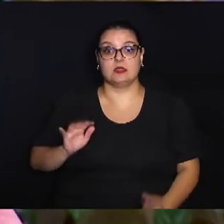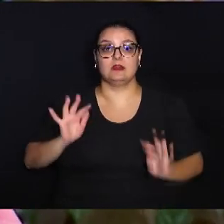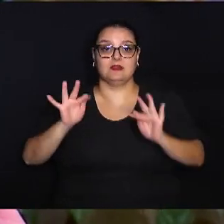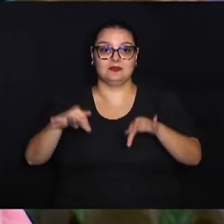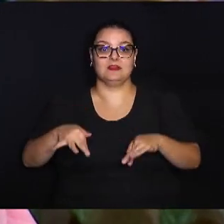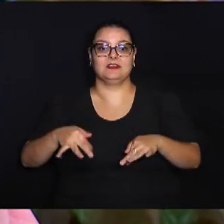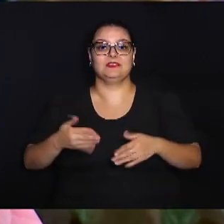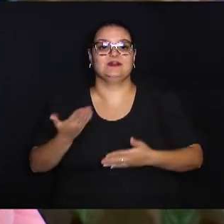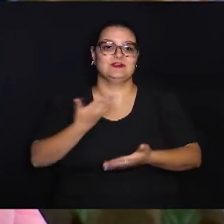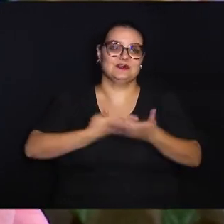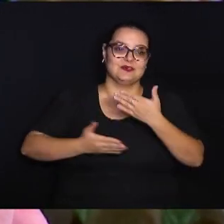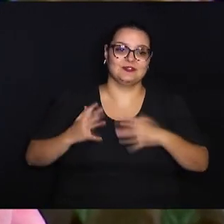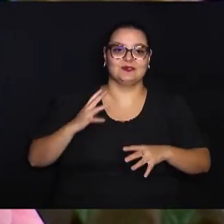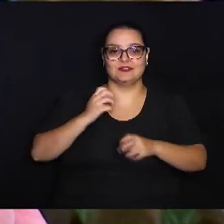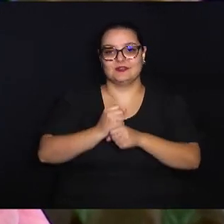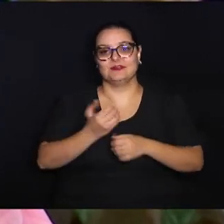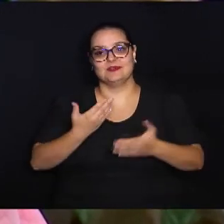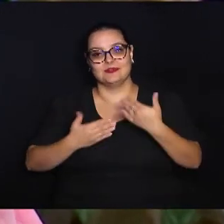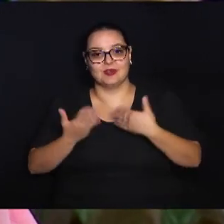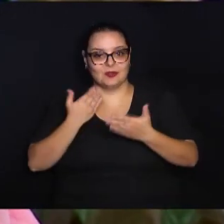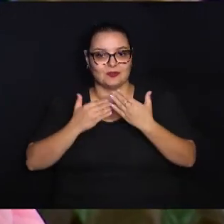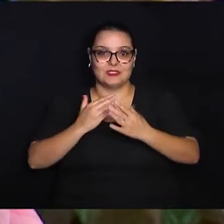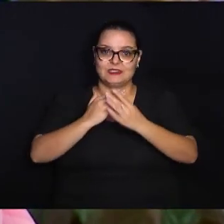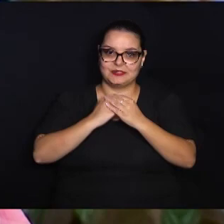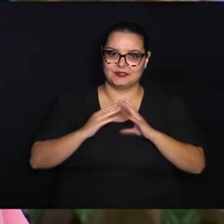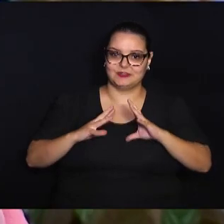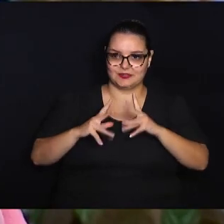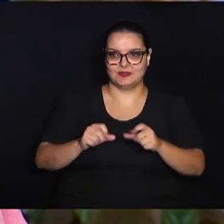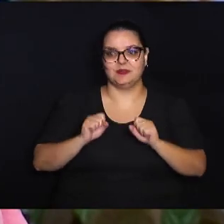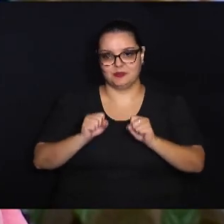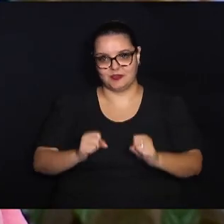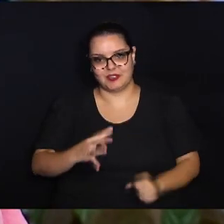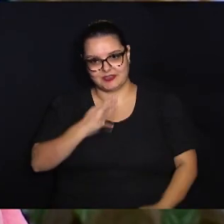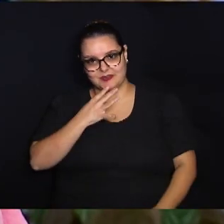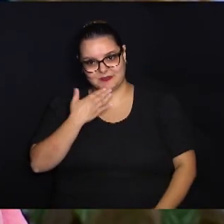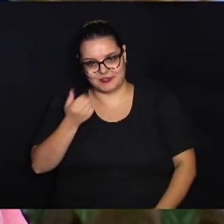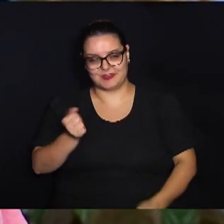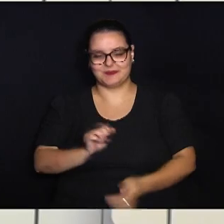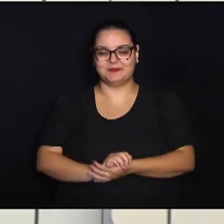essa integração deles, um lanche coletivo, para que eles possam também se conhecer melhor.